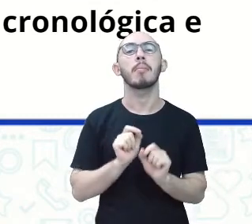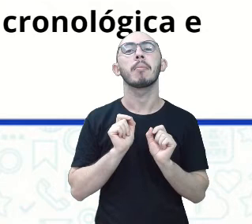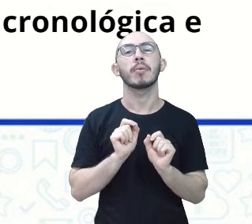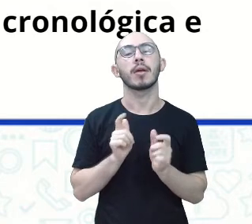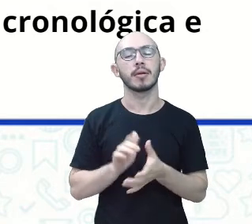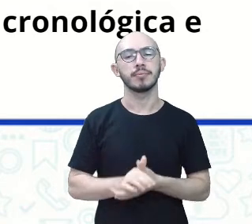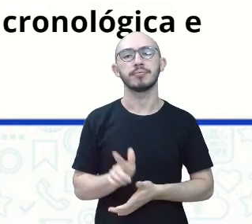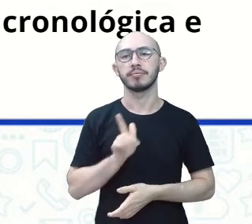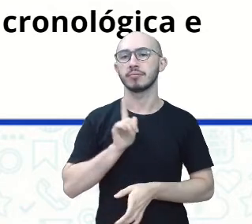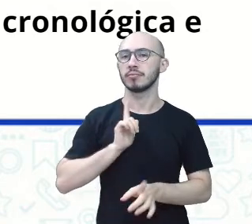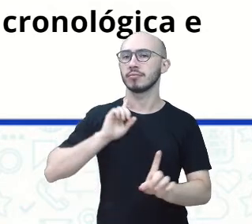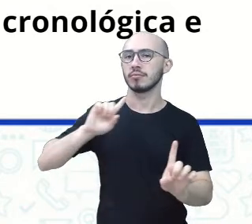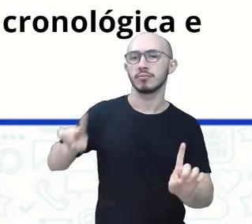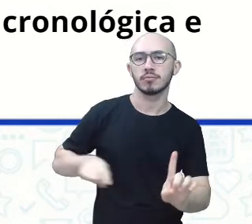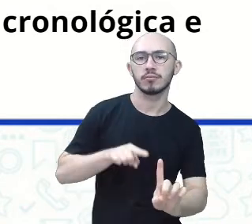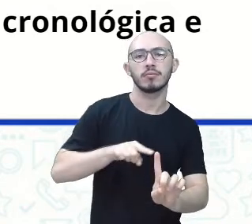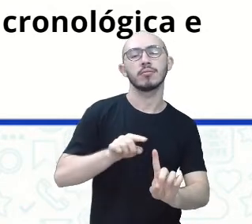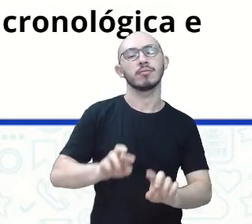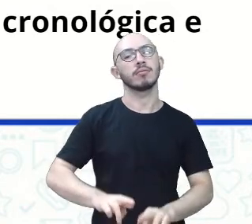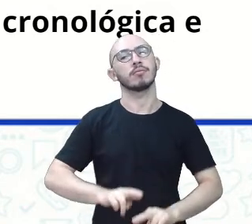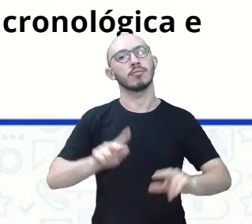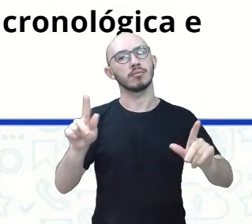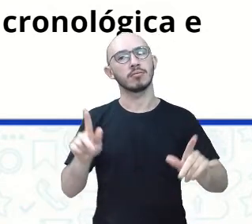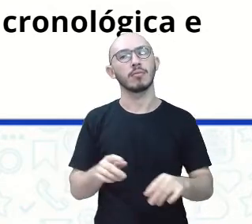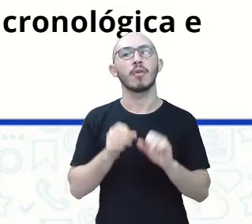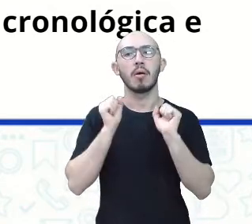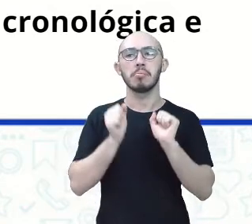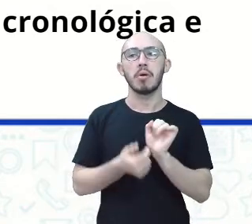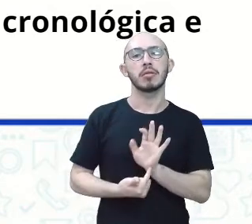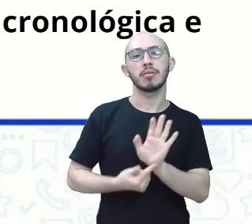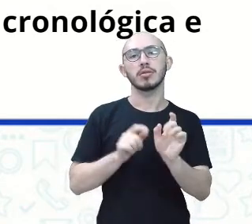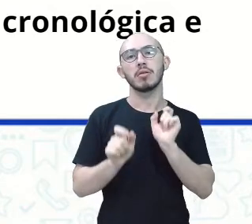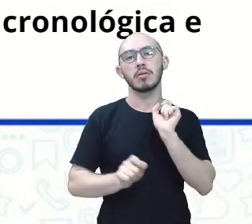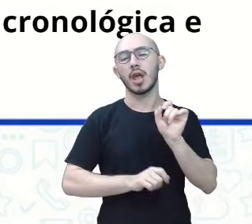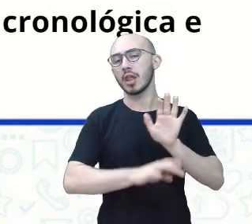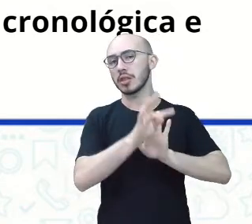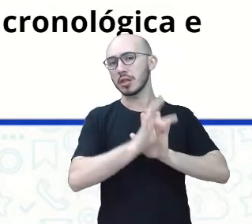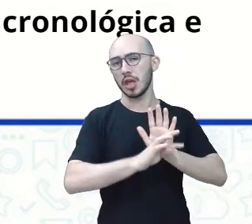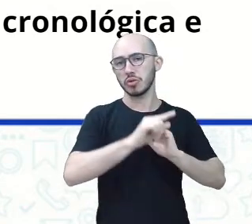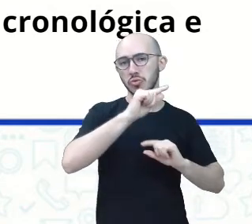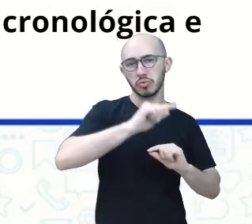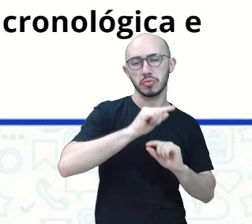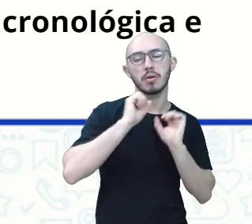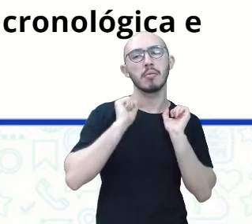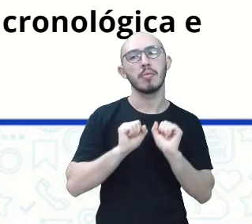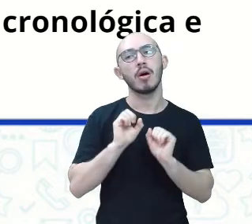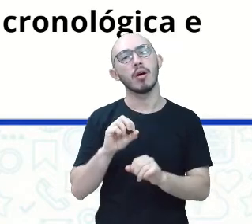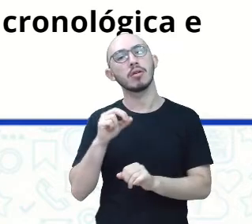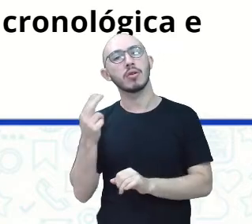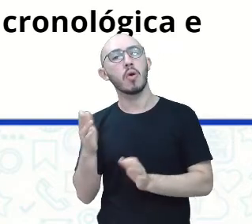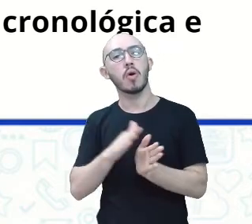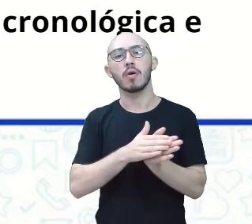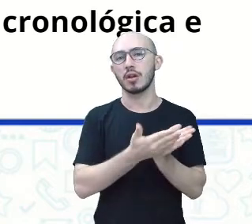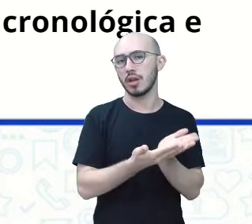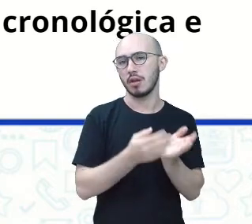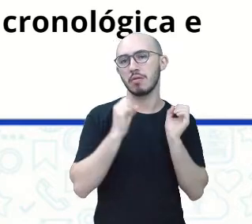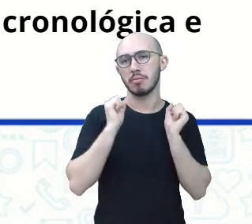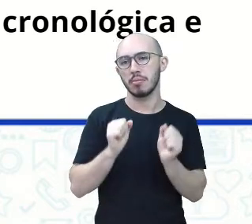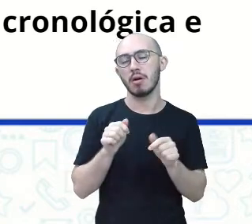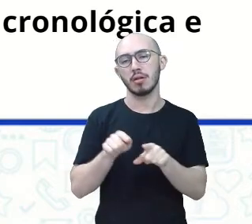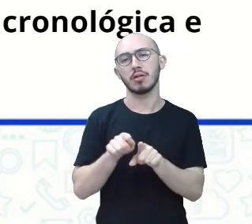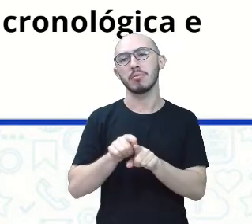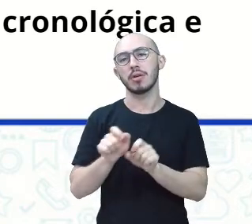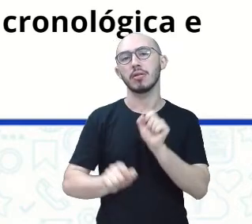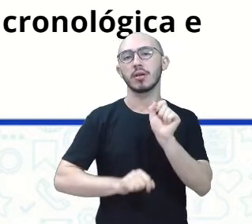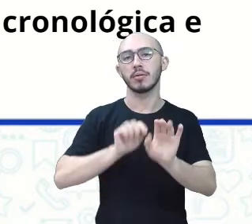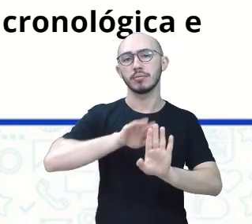seus objetivos. Elas podem se manifestar em textos curtos ou livros, na